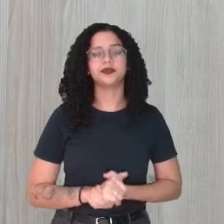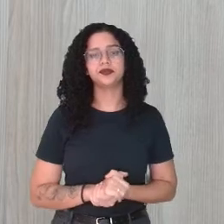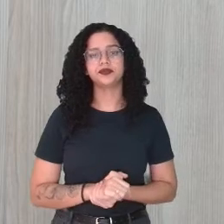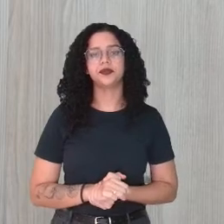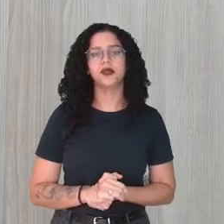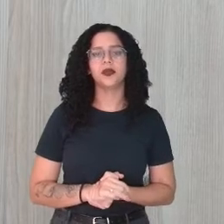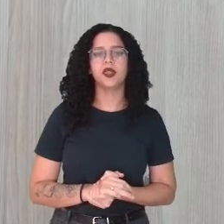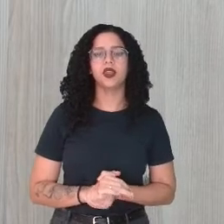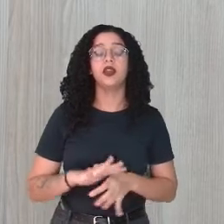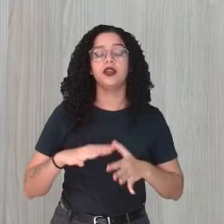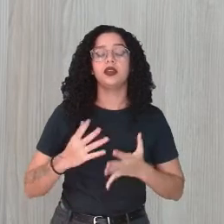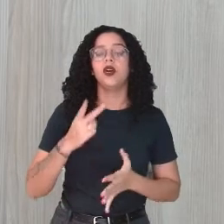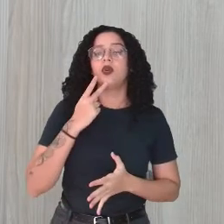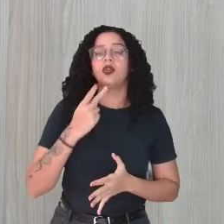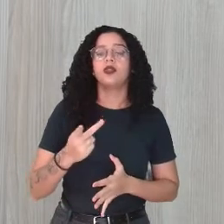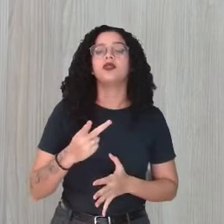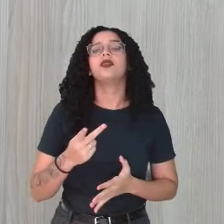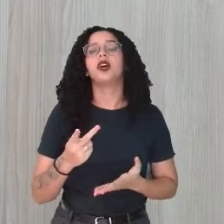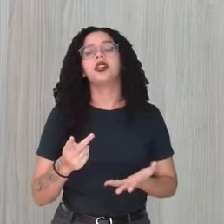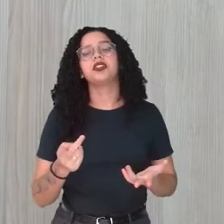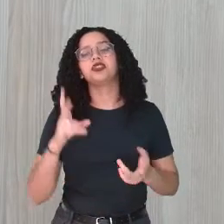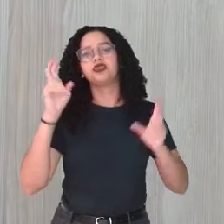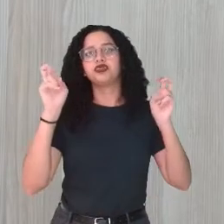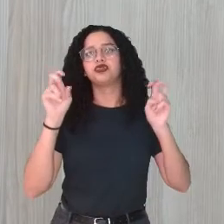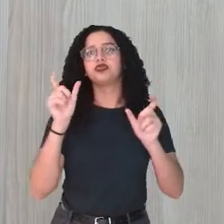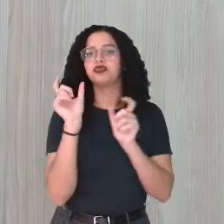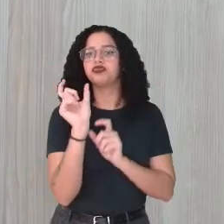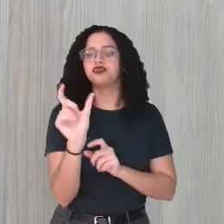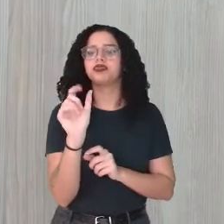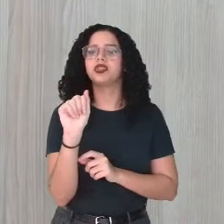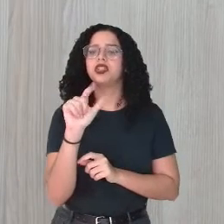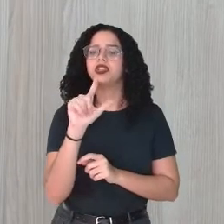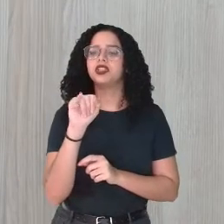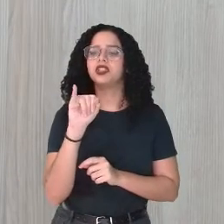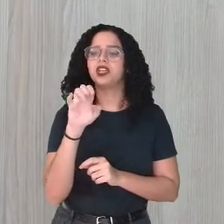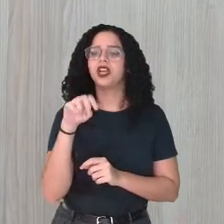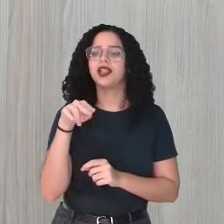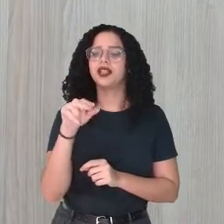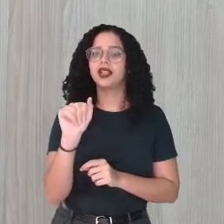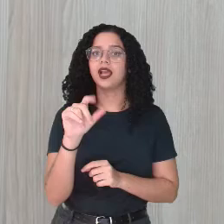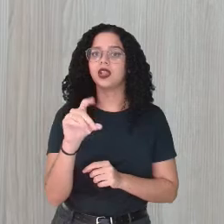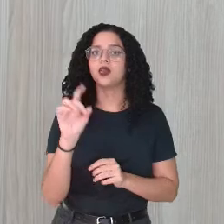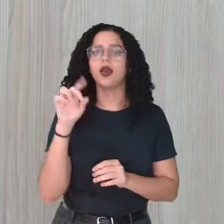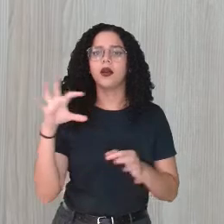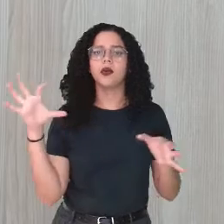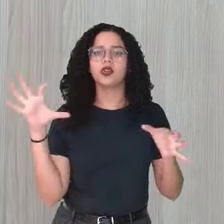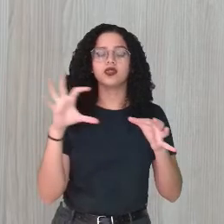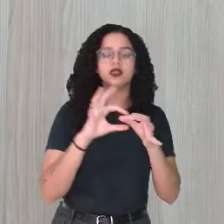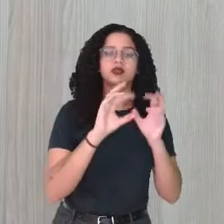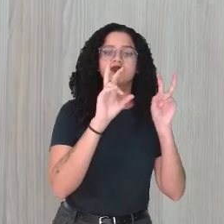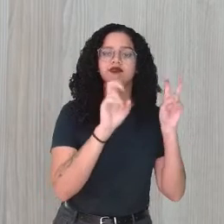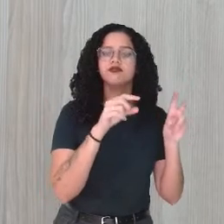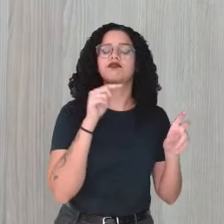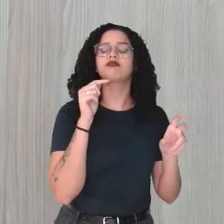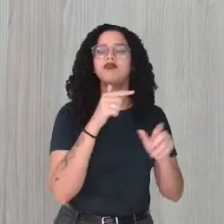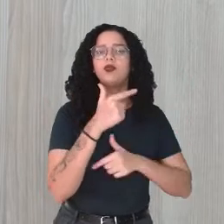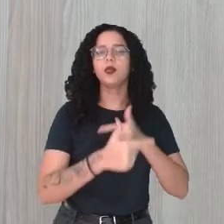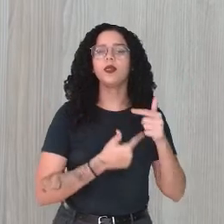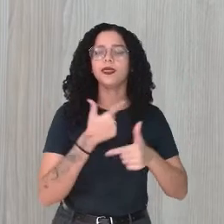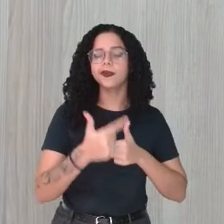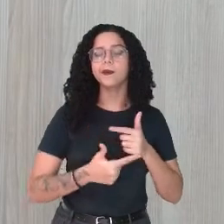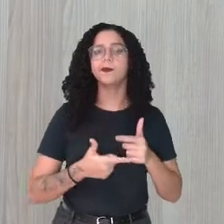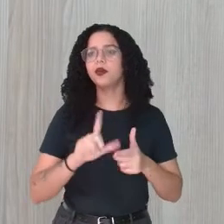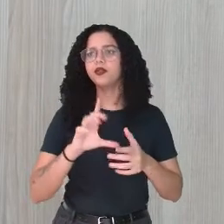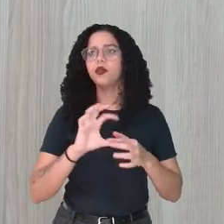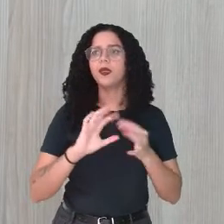Modernos. Então, quando a gente está falando sobre esse termo, é justamente para associar essa questão, né, de um trabalho que